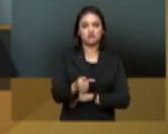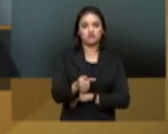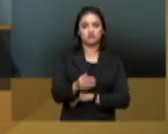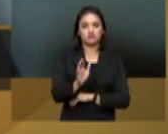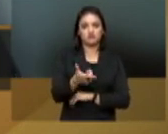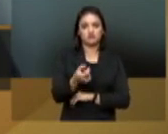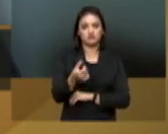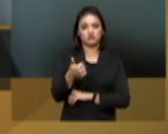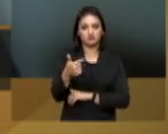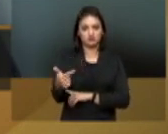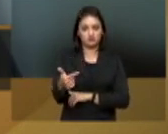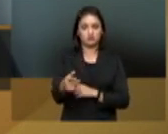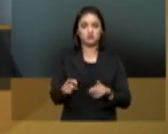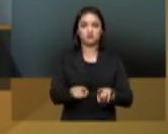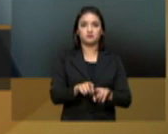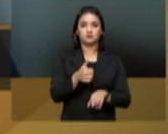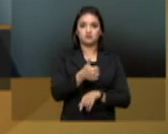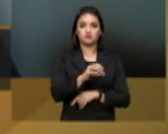10.637/2002 e